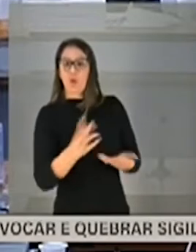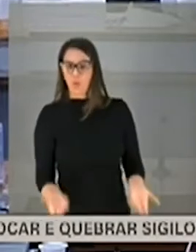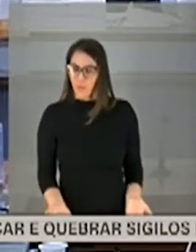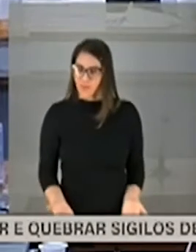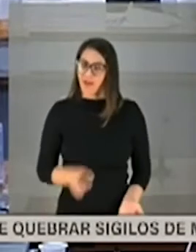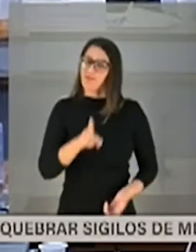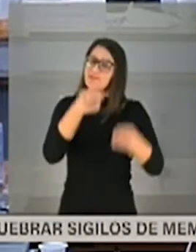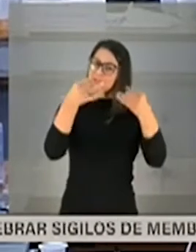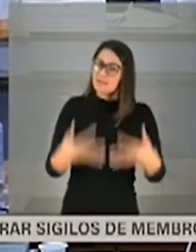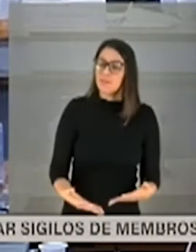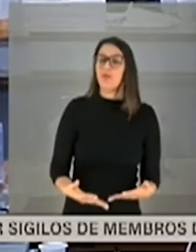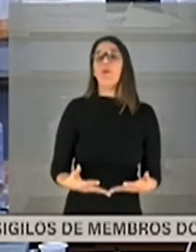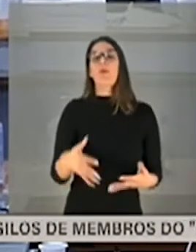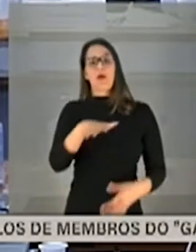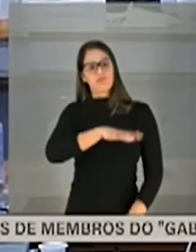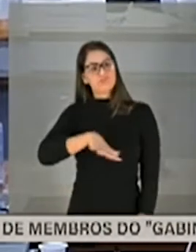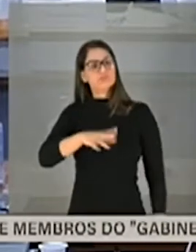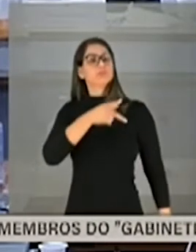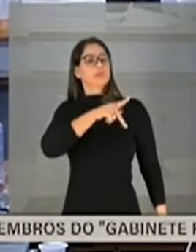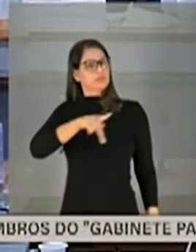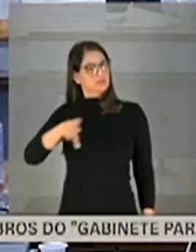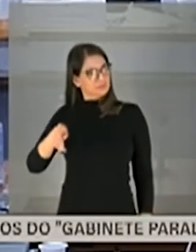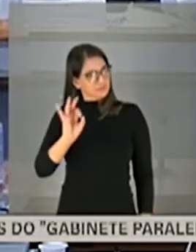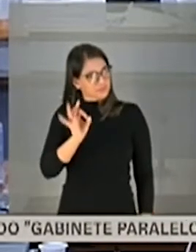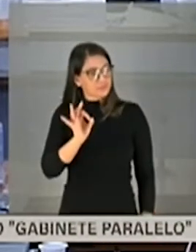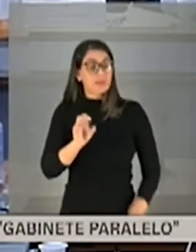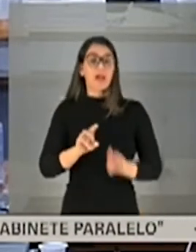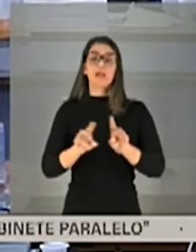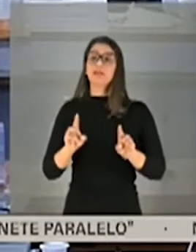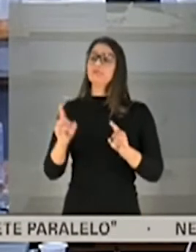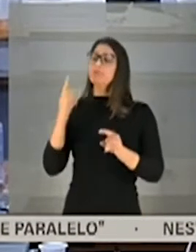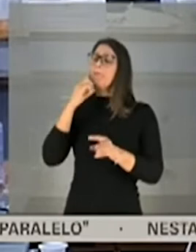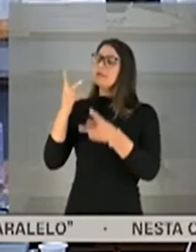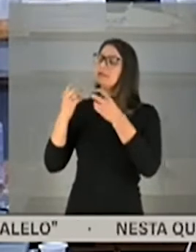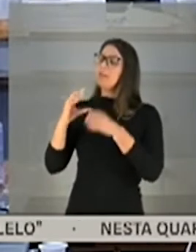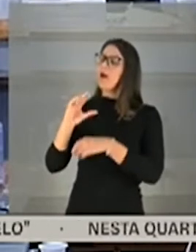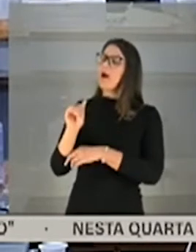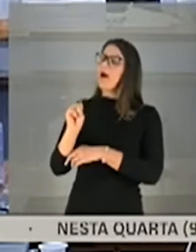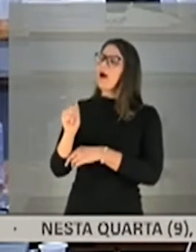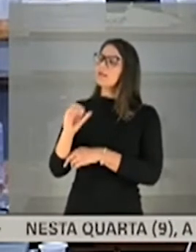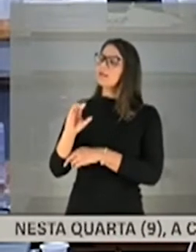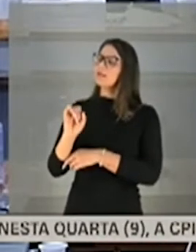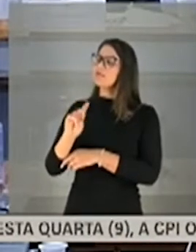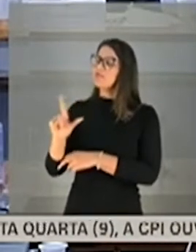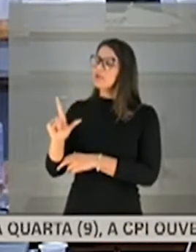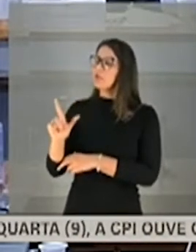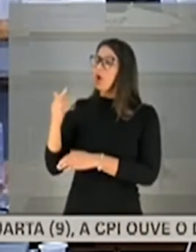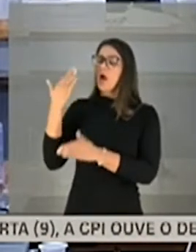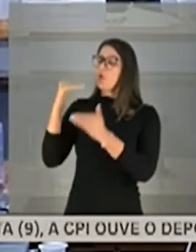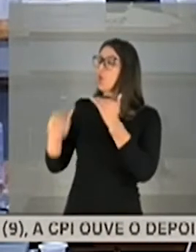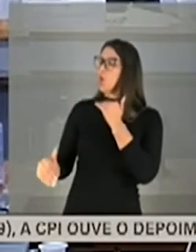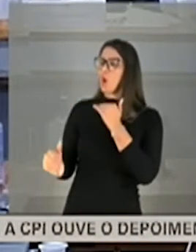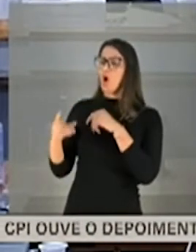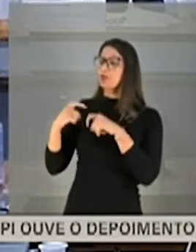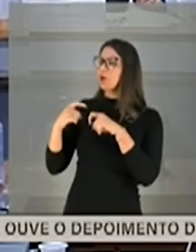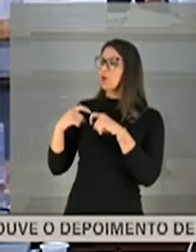mesmo disse, olha, é um regime presidencialista. Chegou na Casa Civil, foram olhar lá os vídeos, ela não concorda com a doutora Mayra, e eu